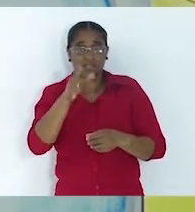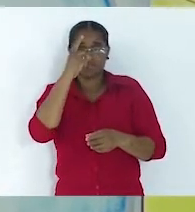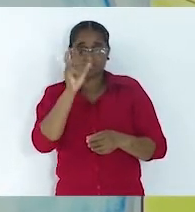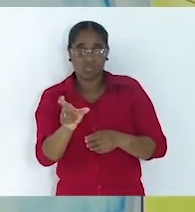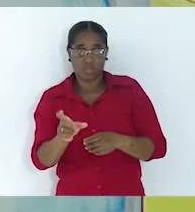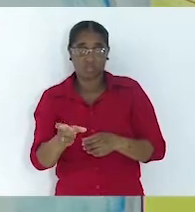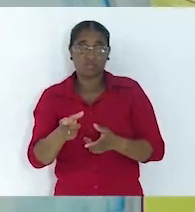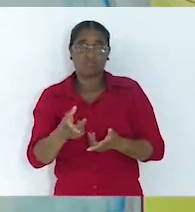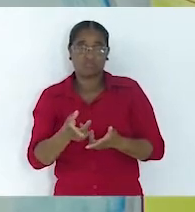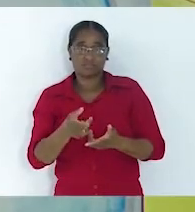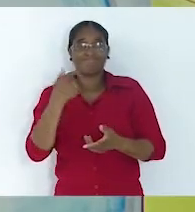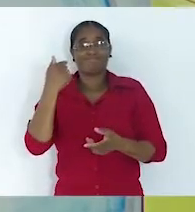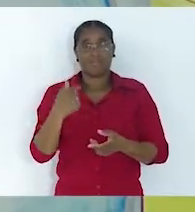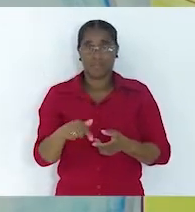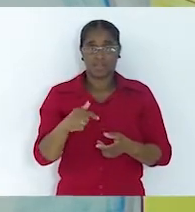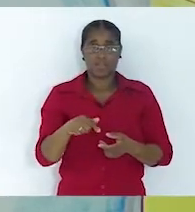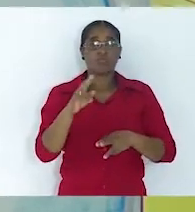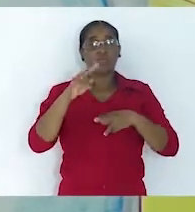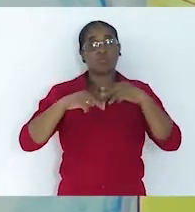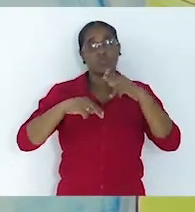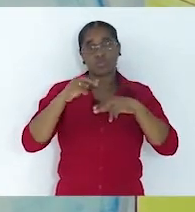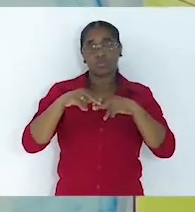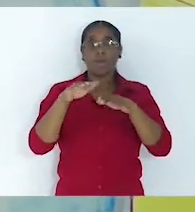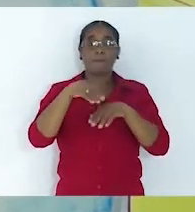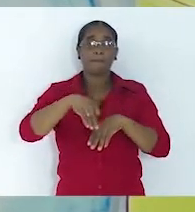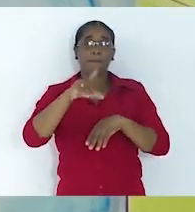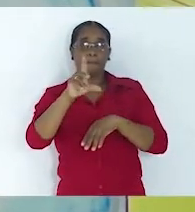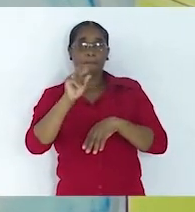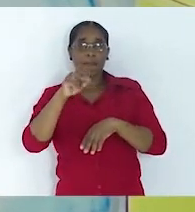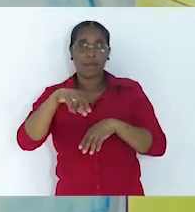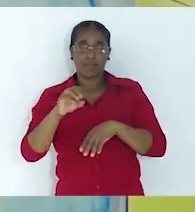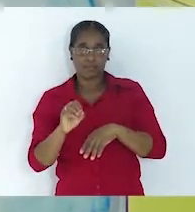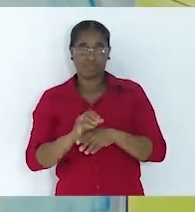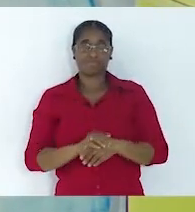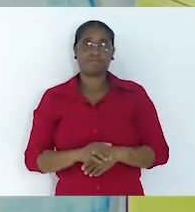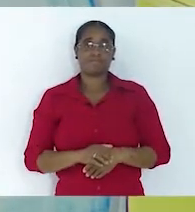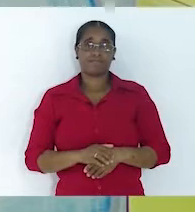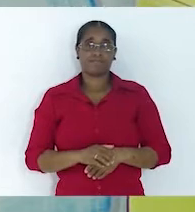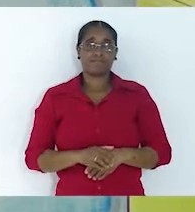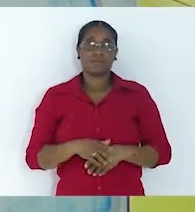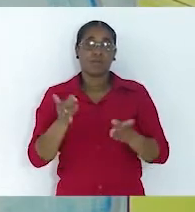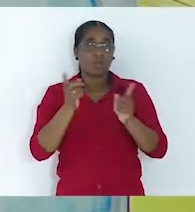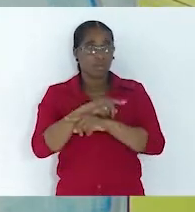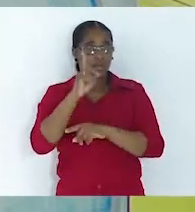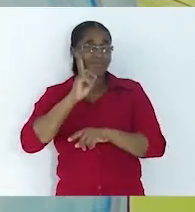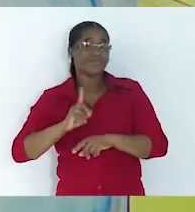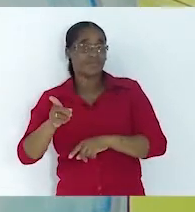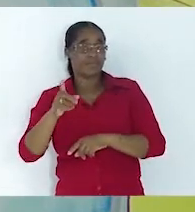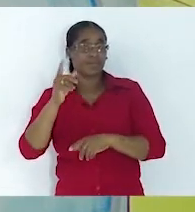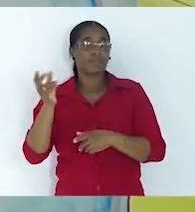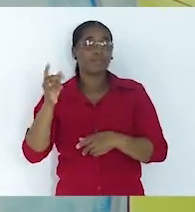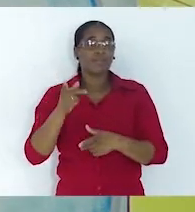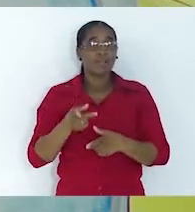personagem tem uma construção plana. Ao contrário, se ela entrar de uma forma